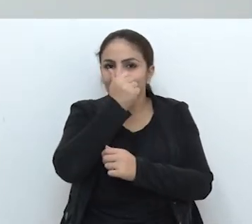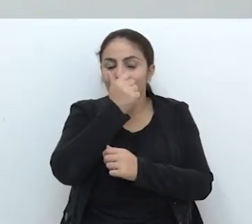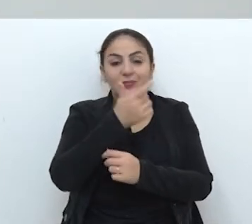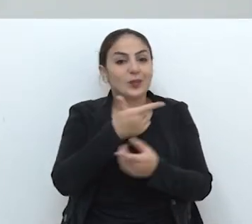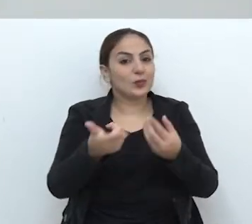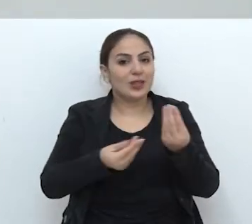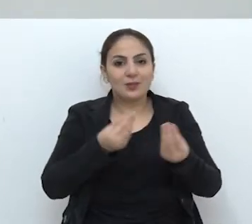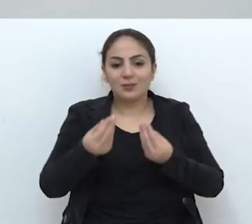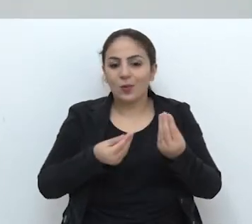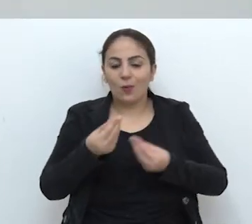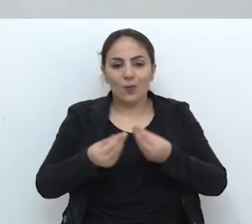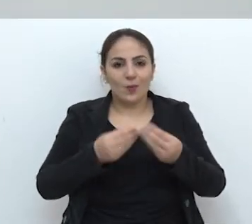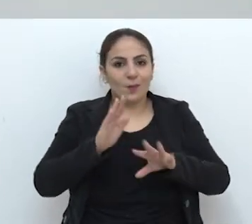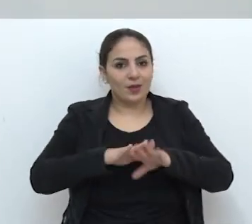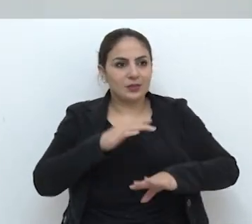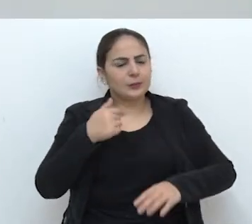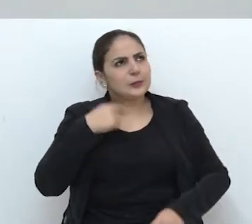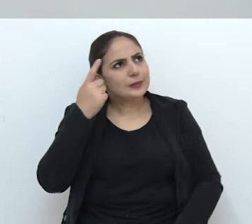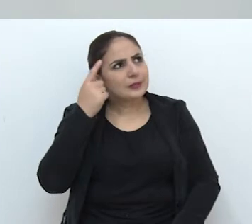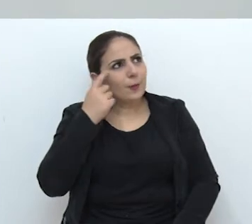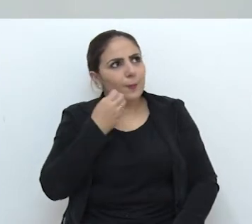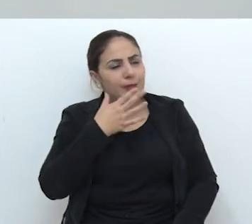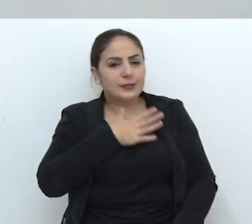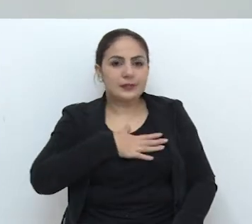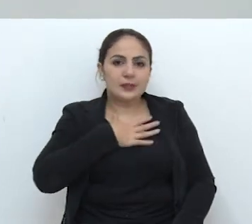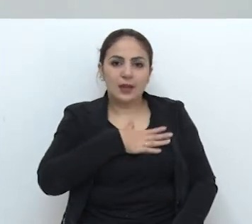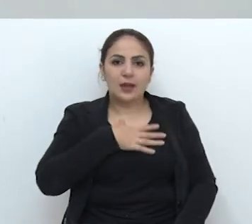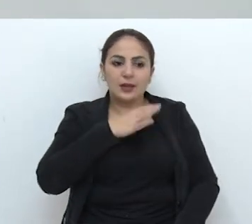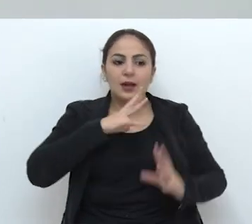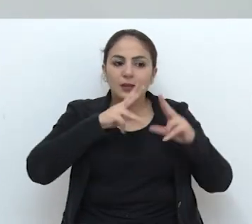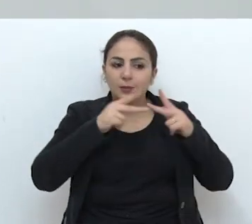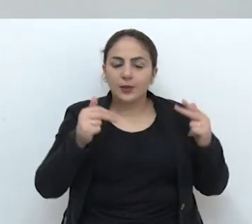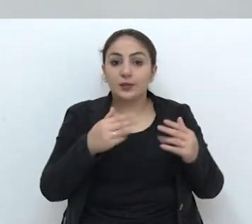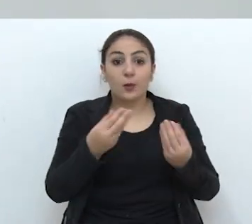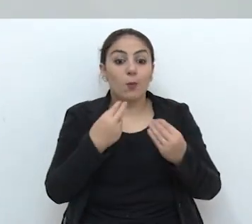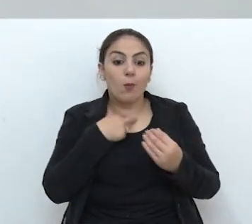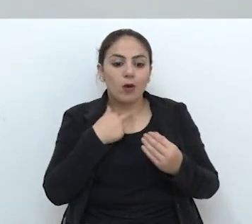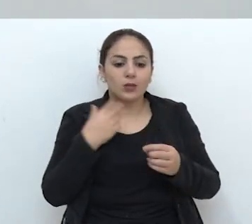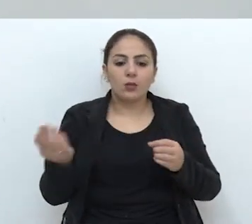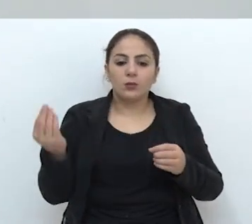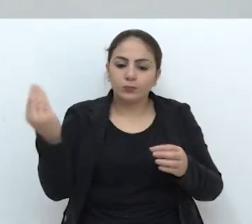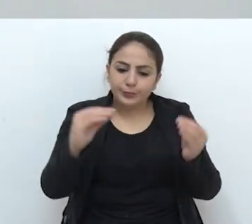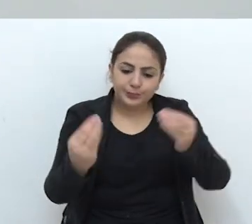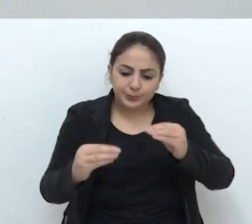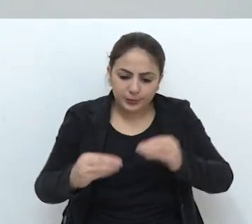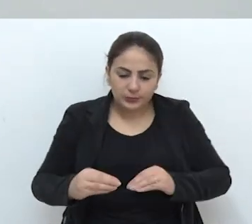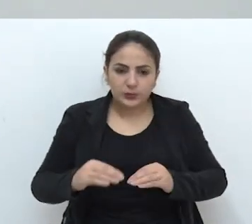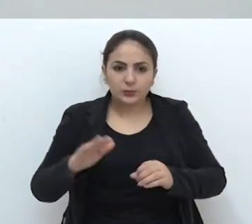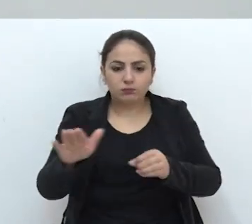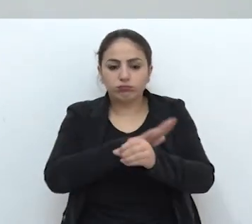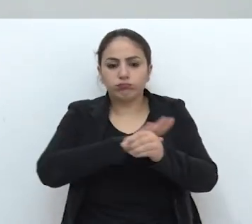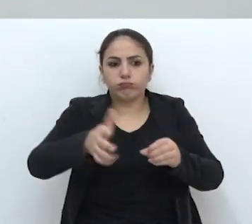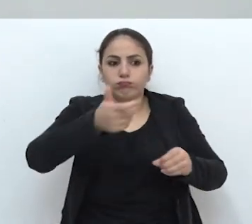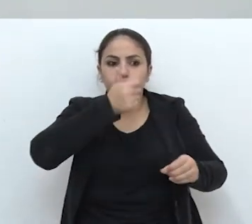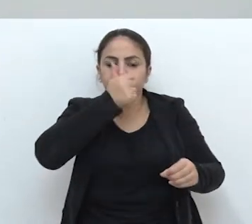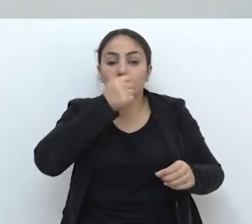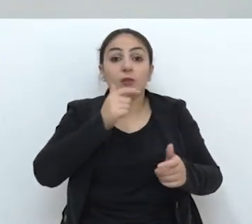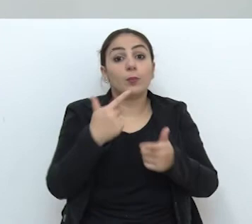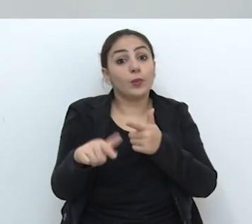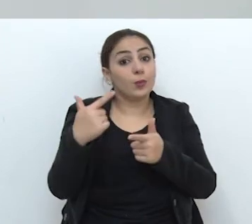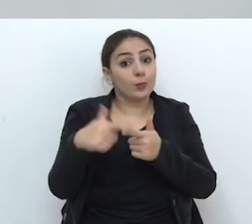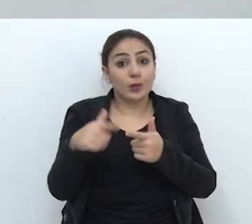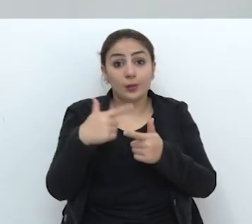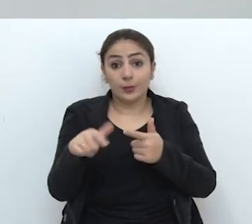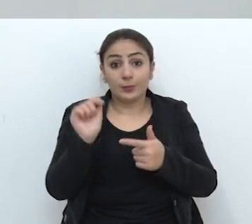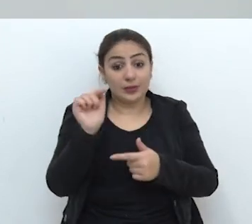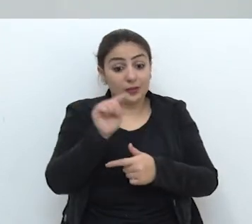não existe mais. A gente tem que pensar também no bem-estar, mas não pode colocar tantos animais dentro dos canis porque tu vai causar problema